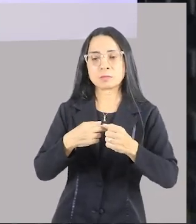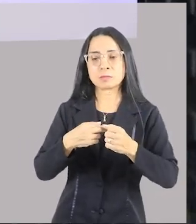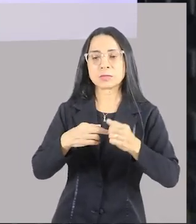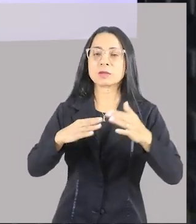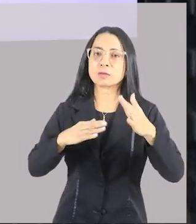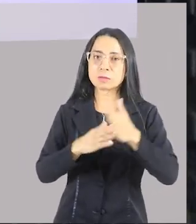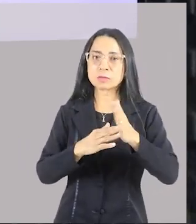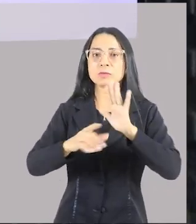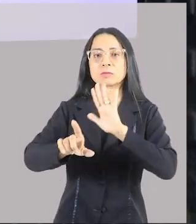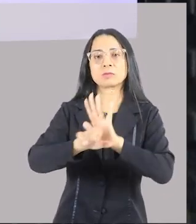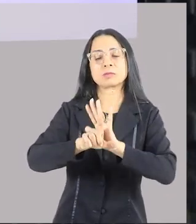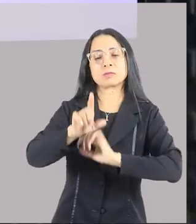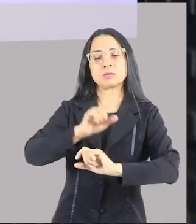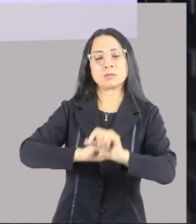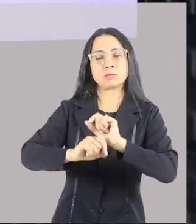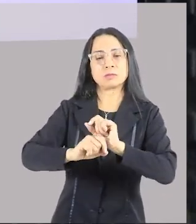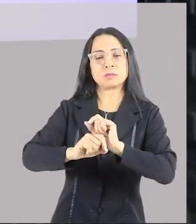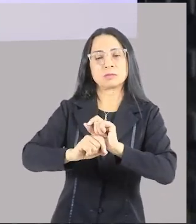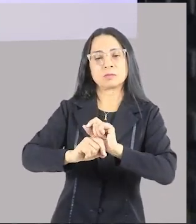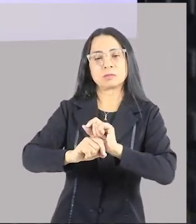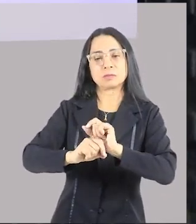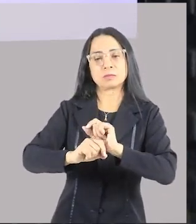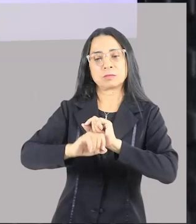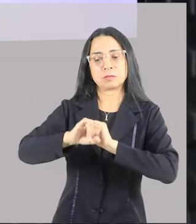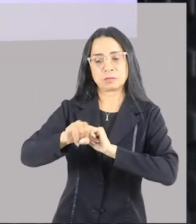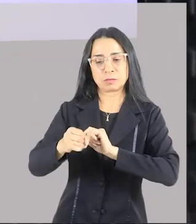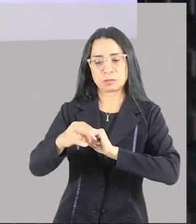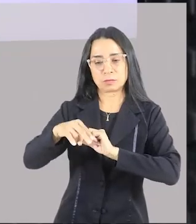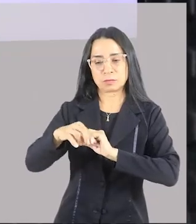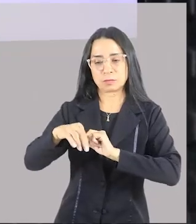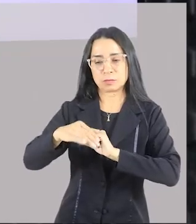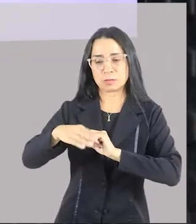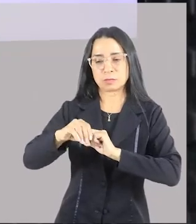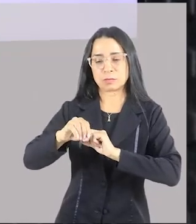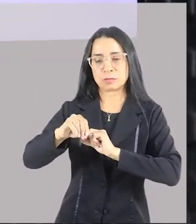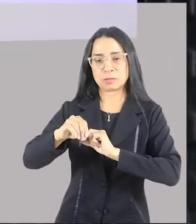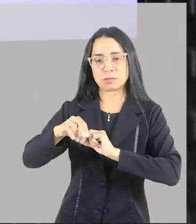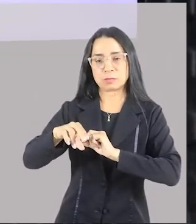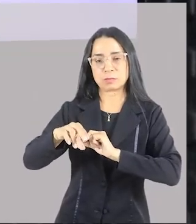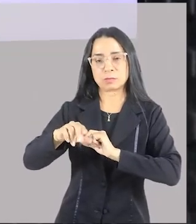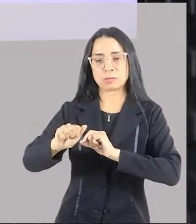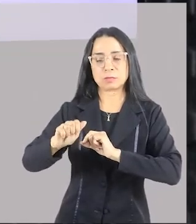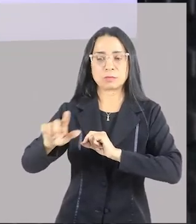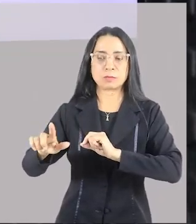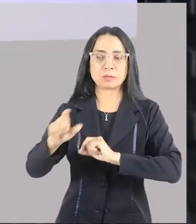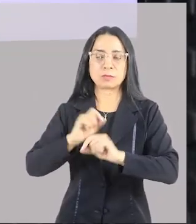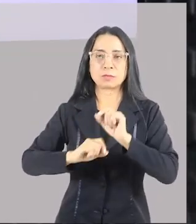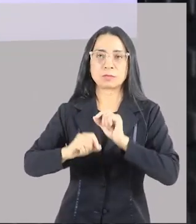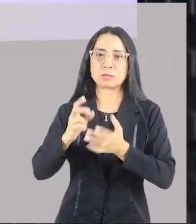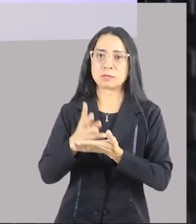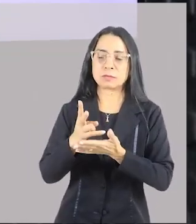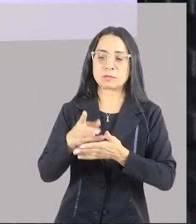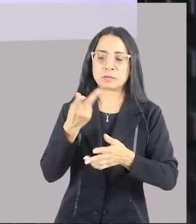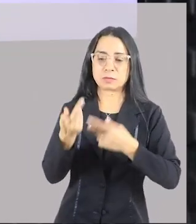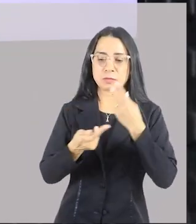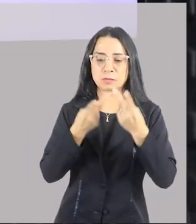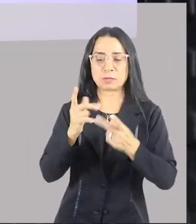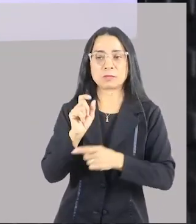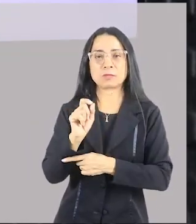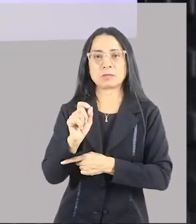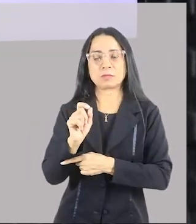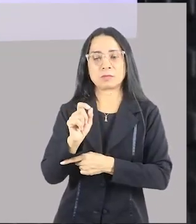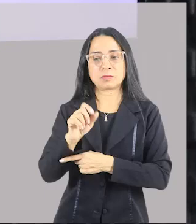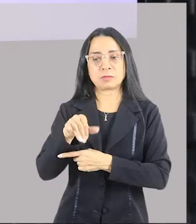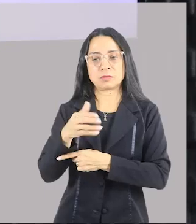controle de legitimidade pelo órgão jurisdicional. Sempre que se fala em órgão jurisdicional, eu estou falando